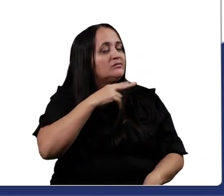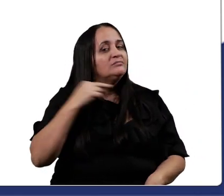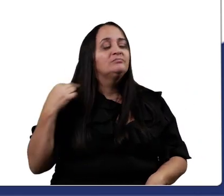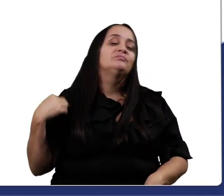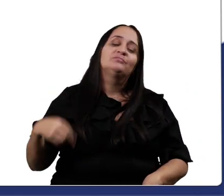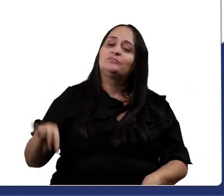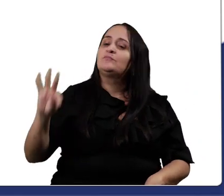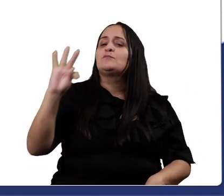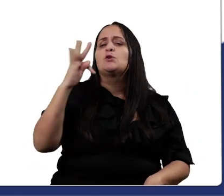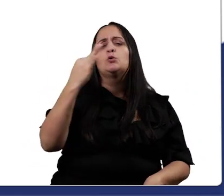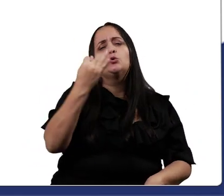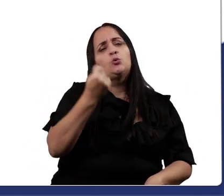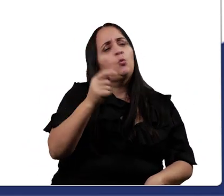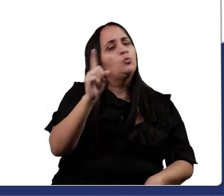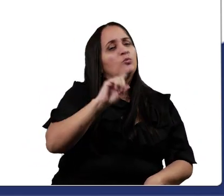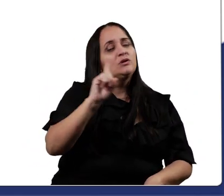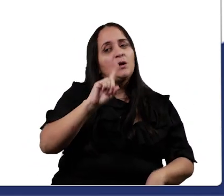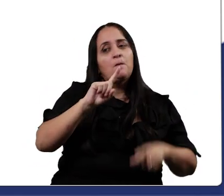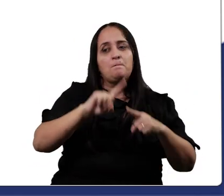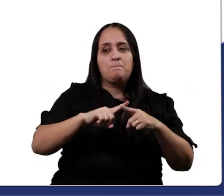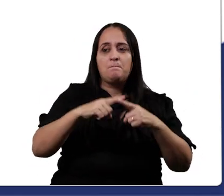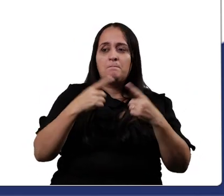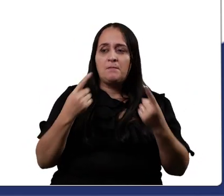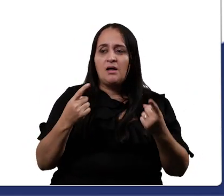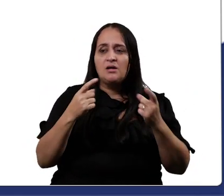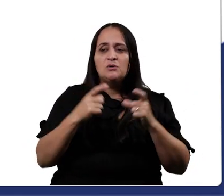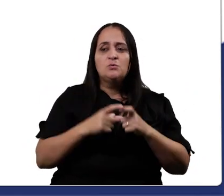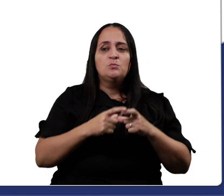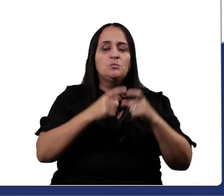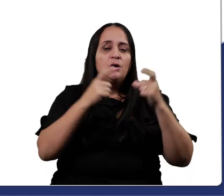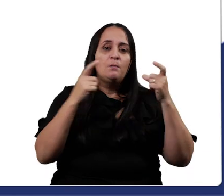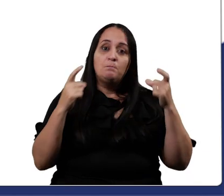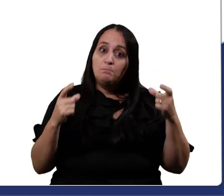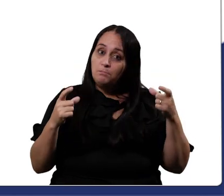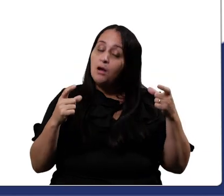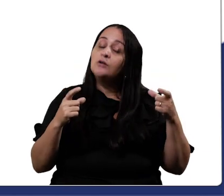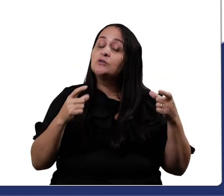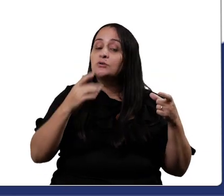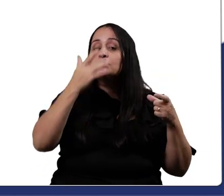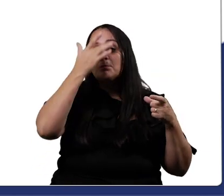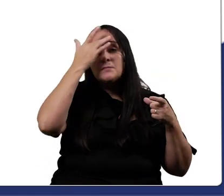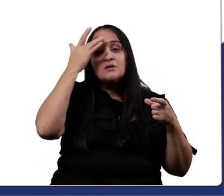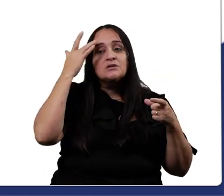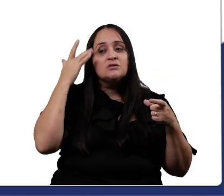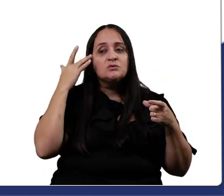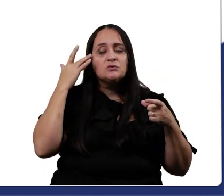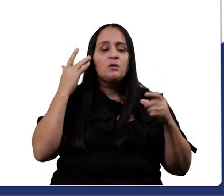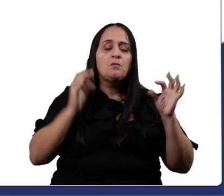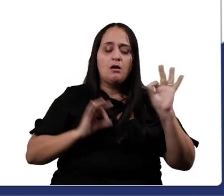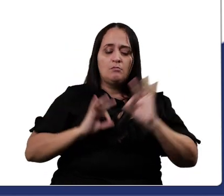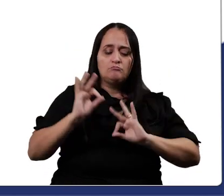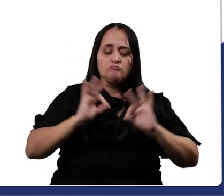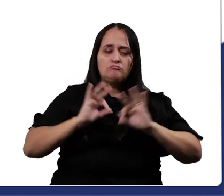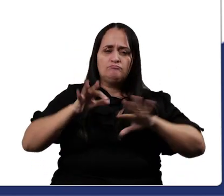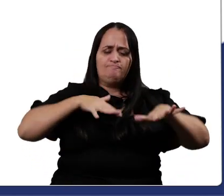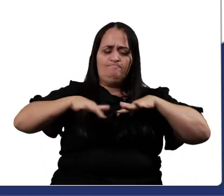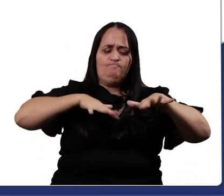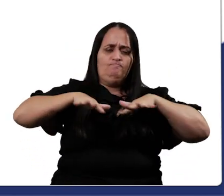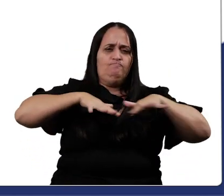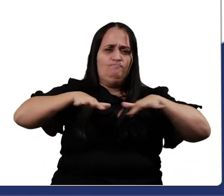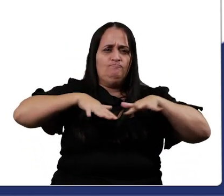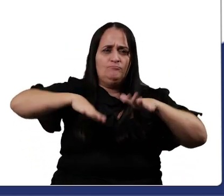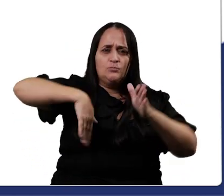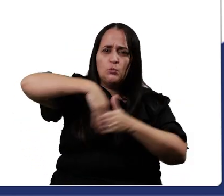são todos, mas uma boa parte usa esses sutiãs para melhorar o seu desempenho no